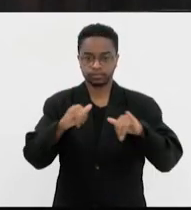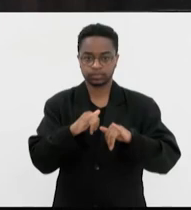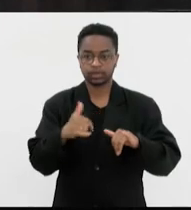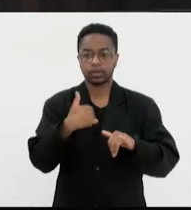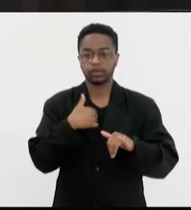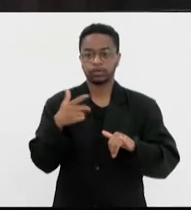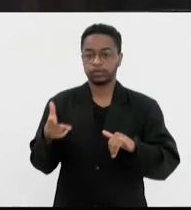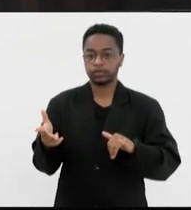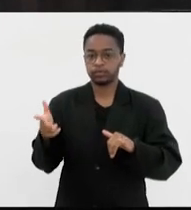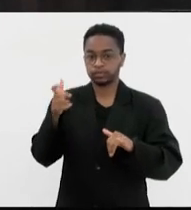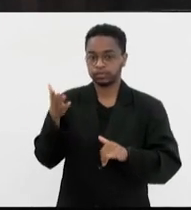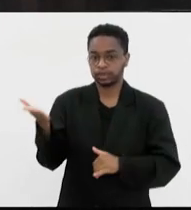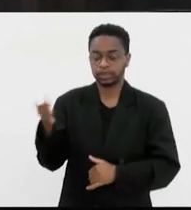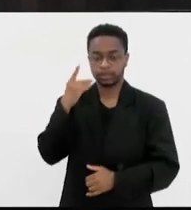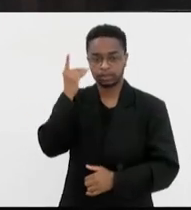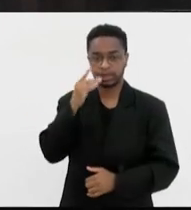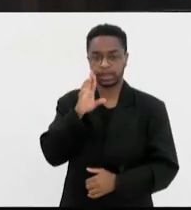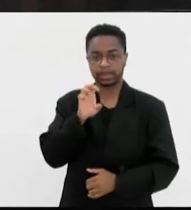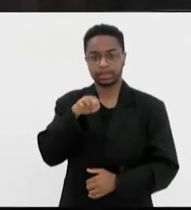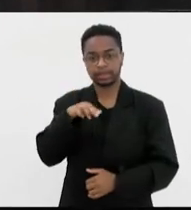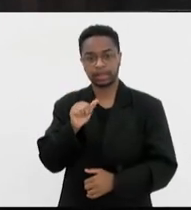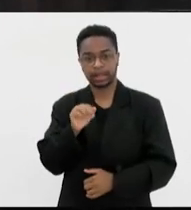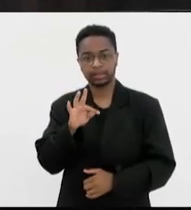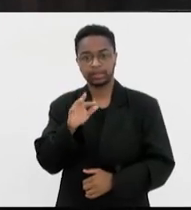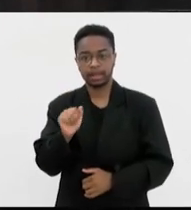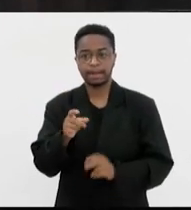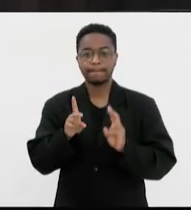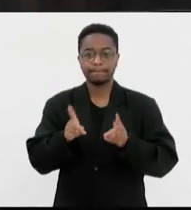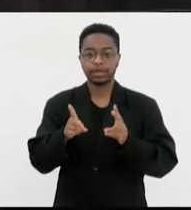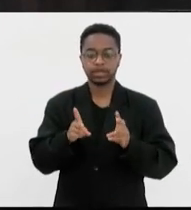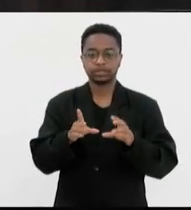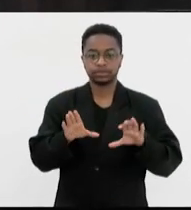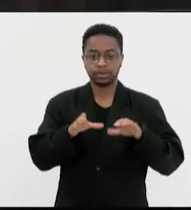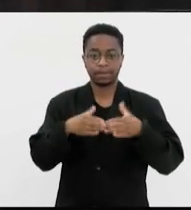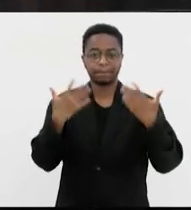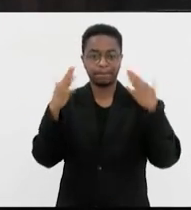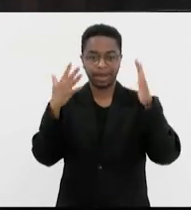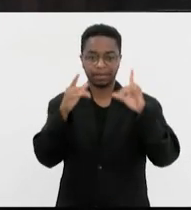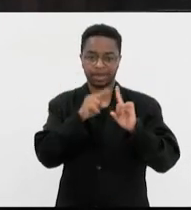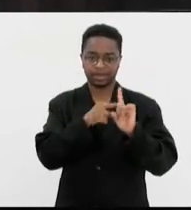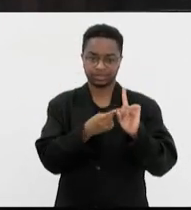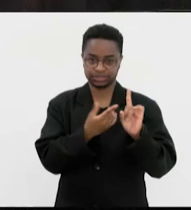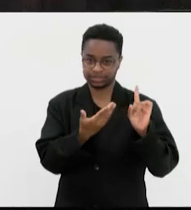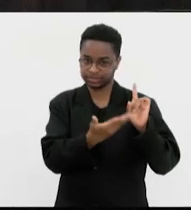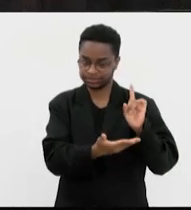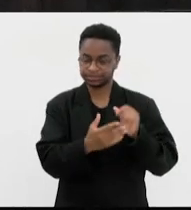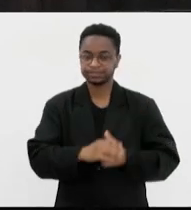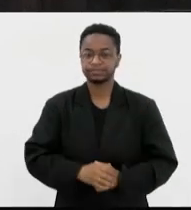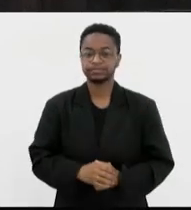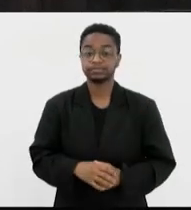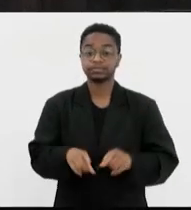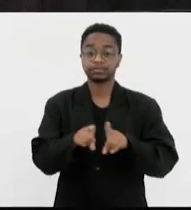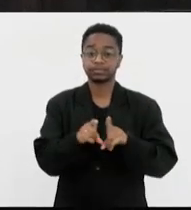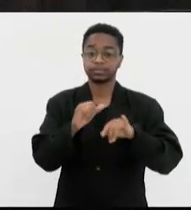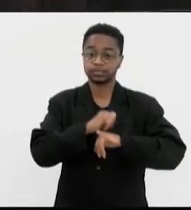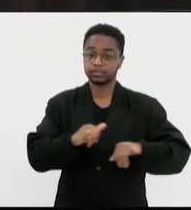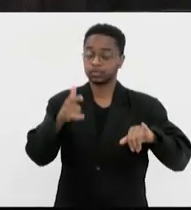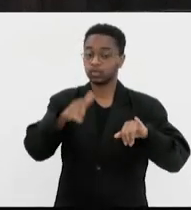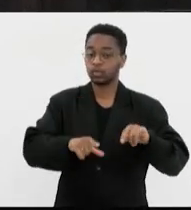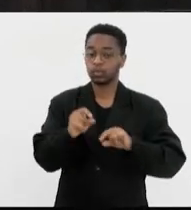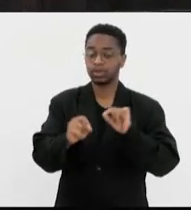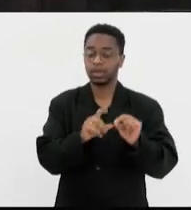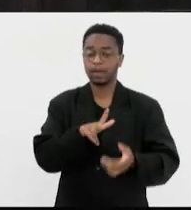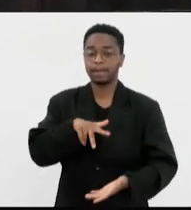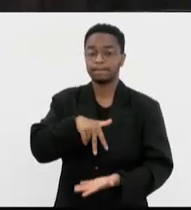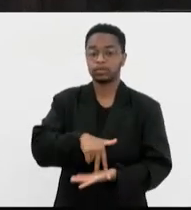companheira de bancada, a deputada Renata Souza, parabéns pela gravidez. E reafirmar aqui, Renato, um